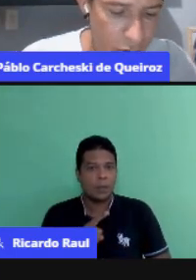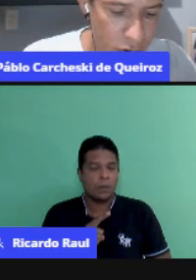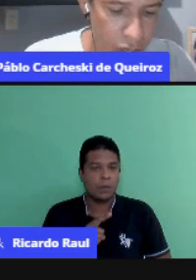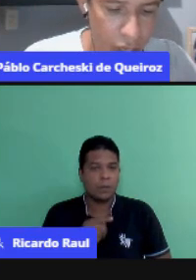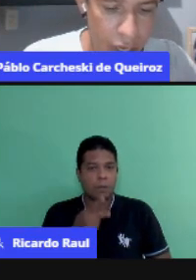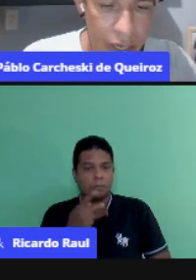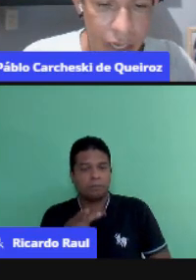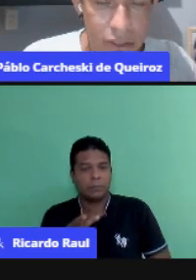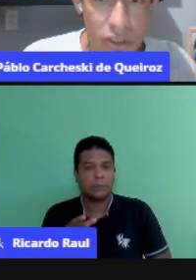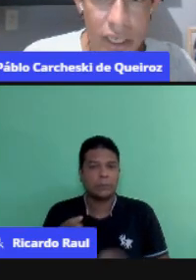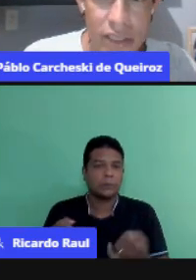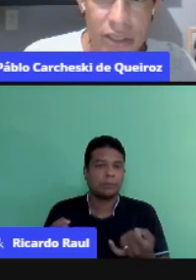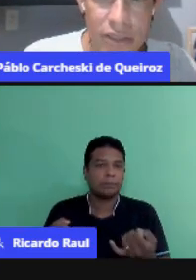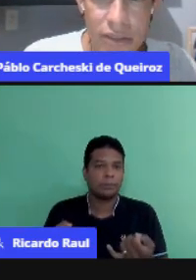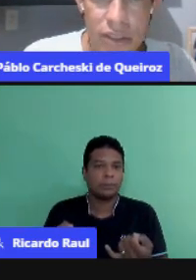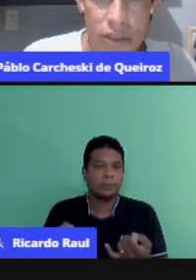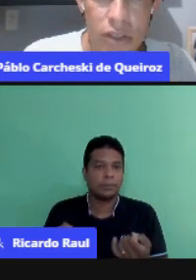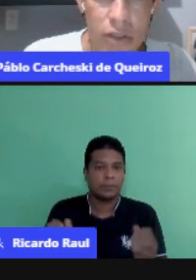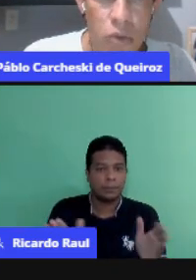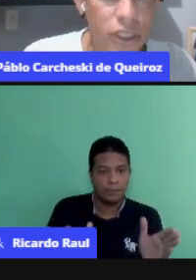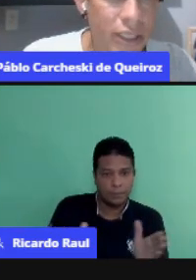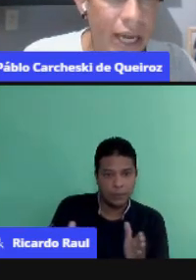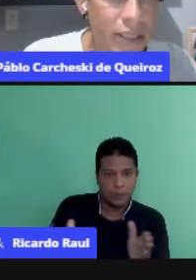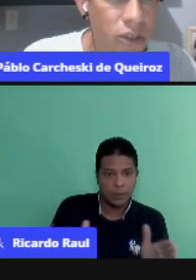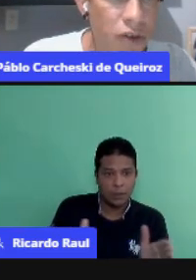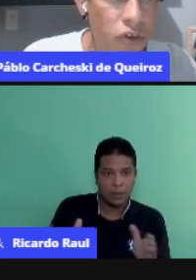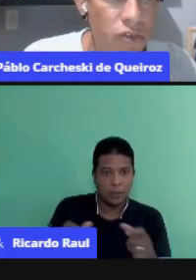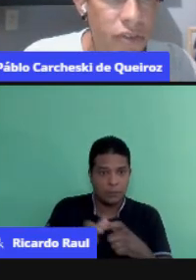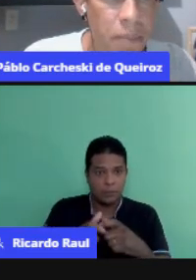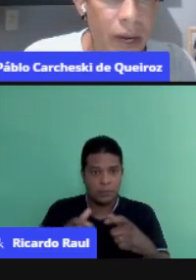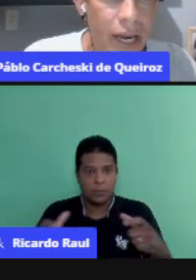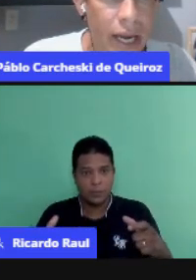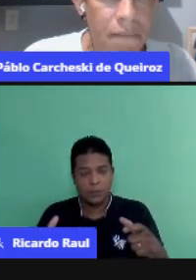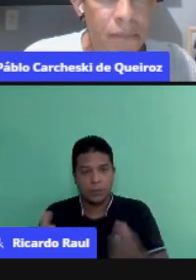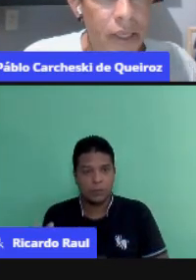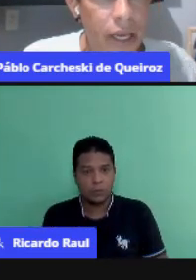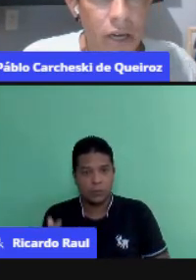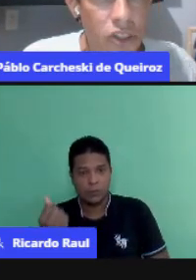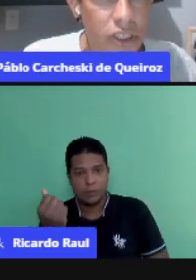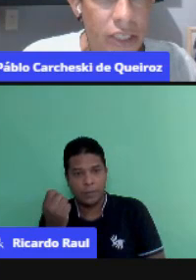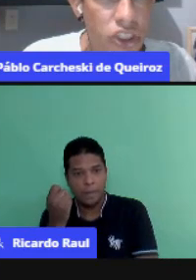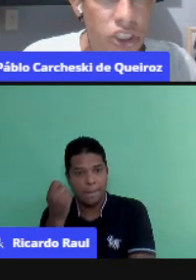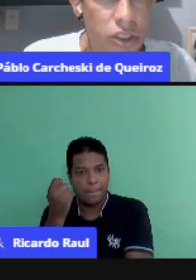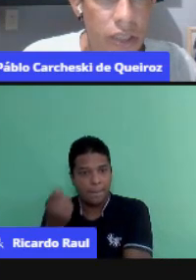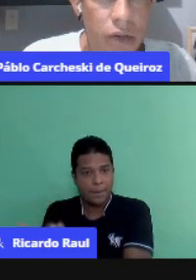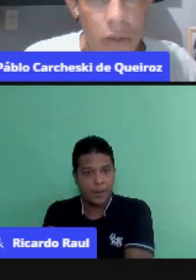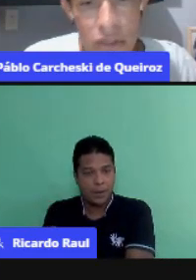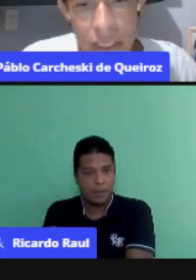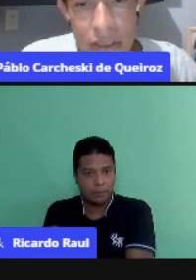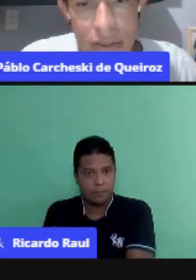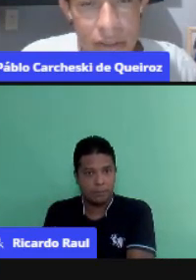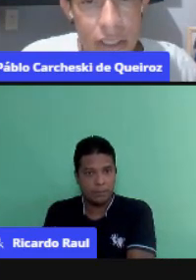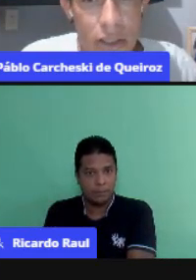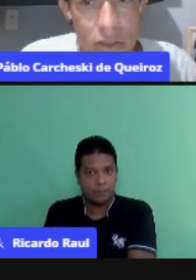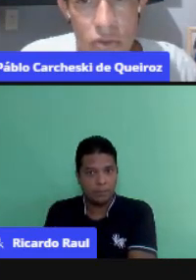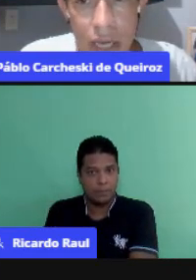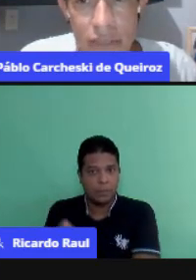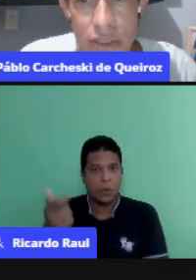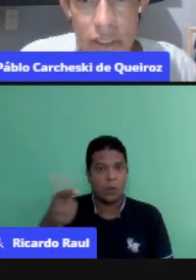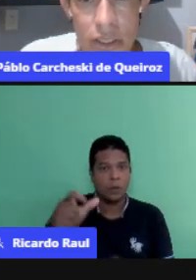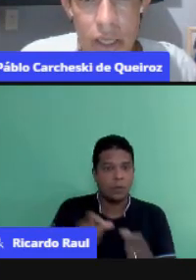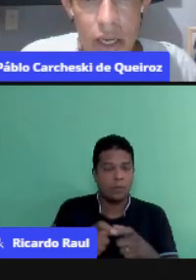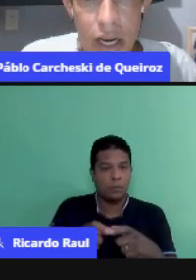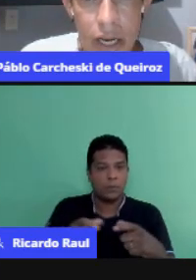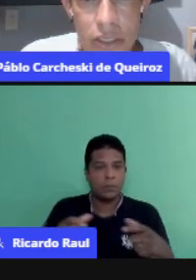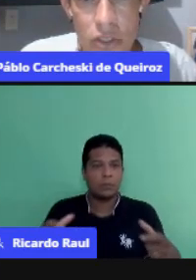maneira geral, a relação entre grandezas monetárias, né, o valor que você vai pagar, e aí a quantidade de, né, uma outra grandeza seria, no